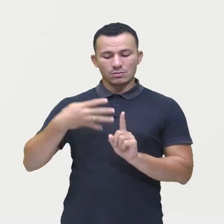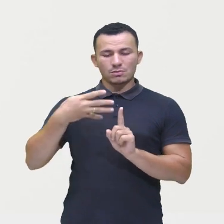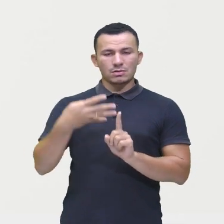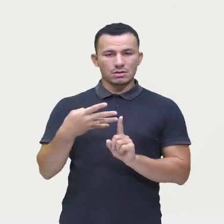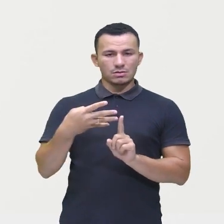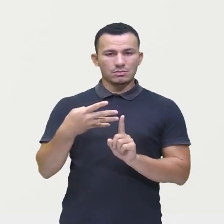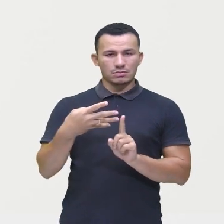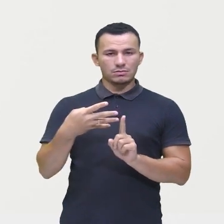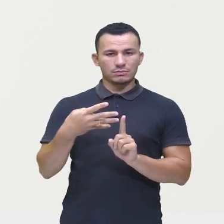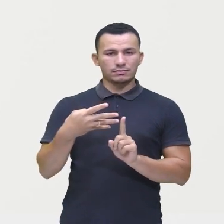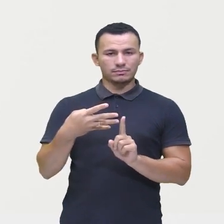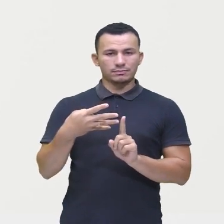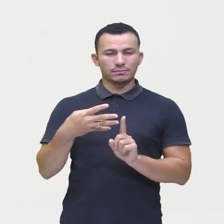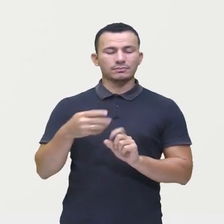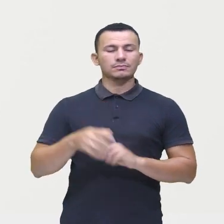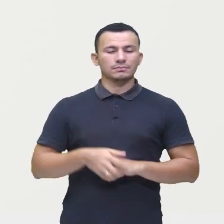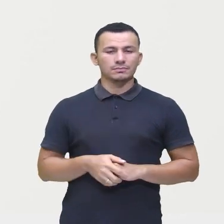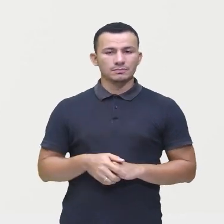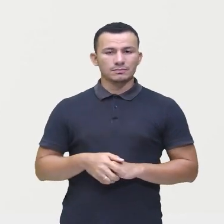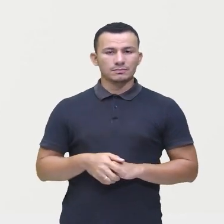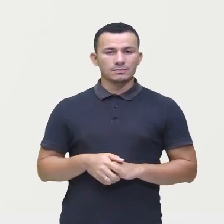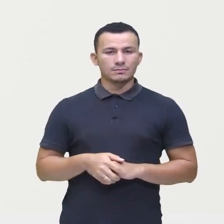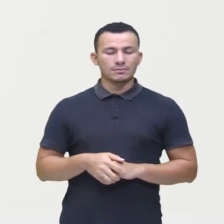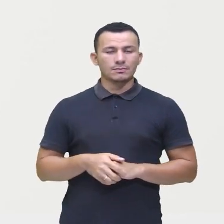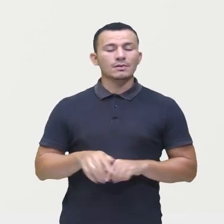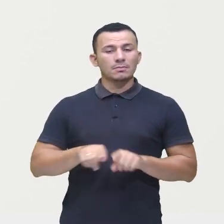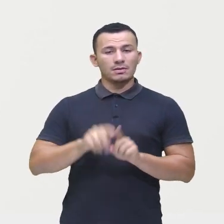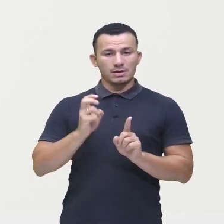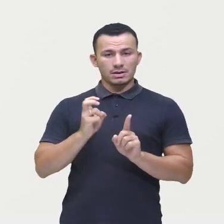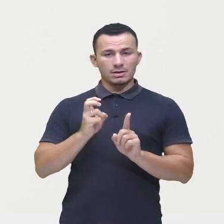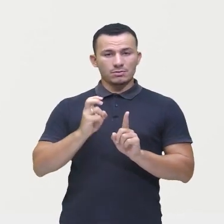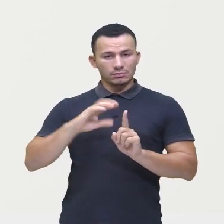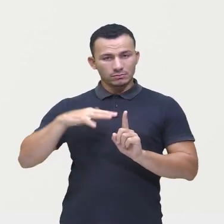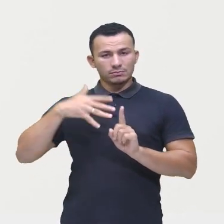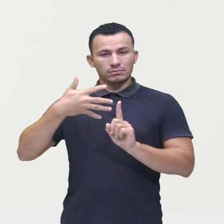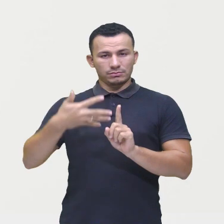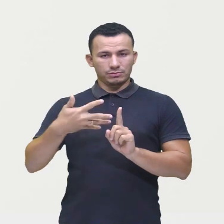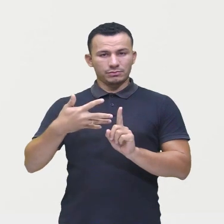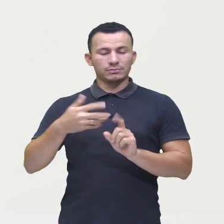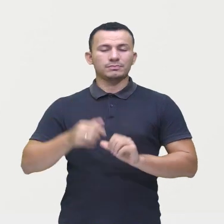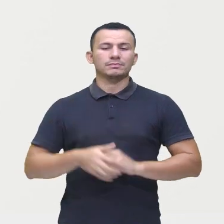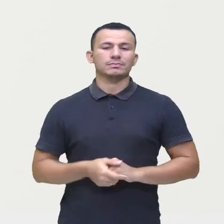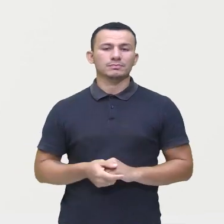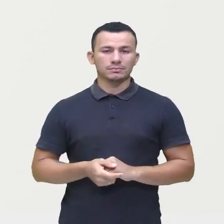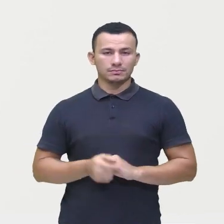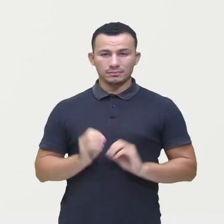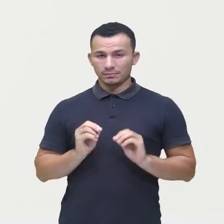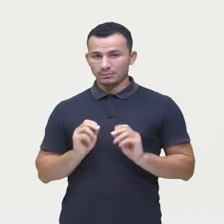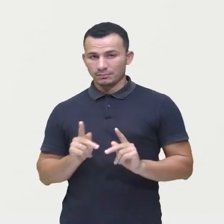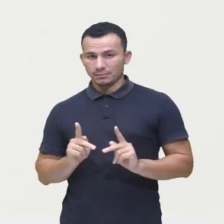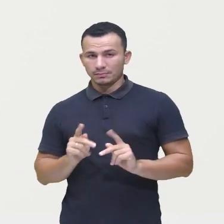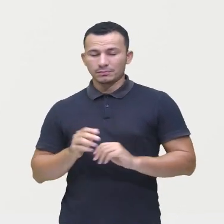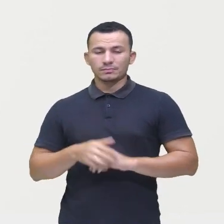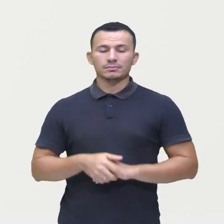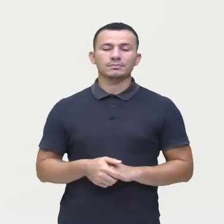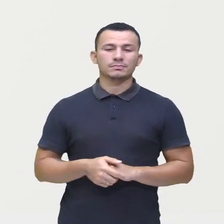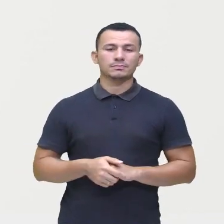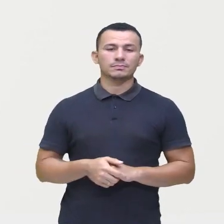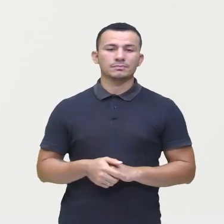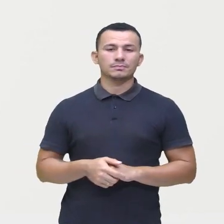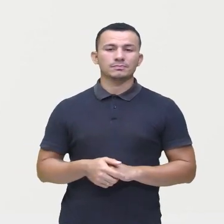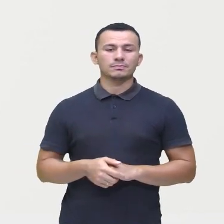quádruplo. Ok? Nós temos aí o quíntuplo. Ok? Nessa